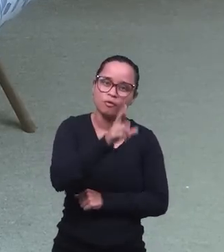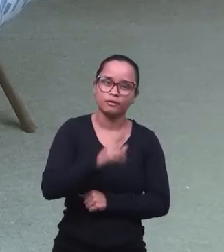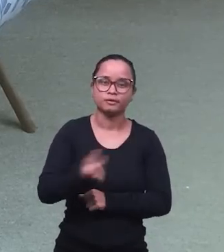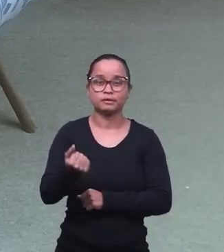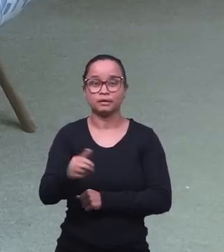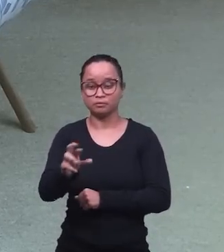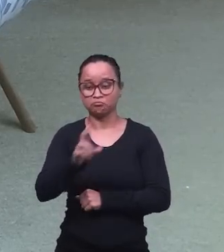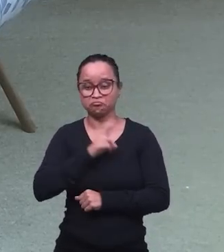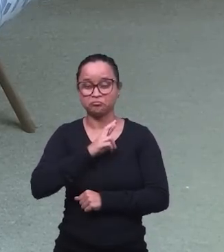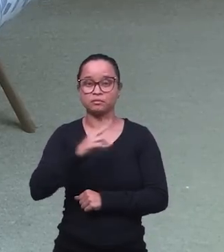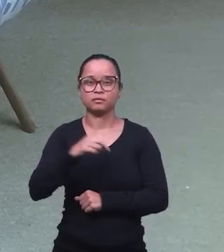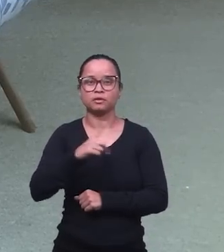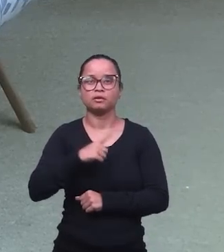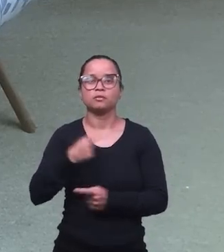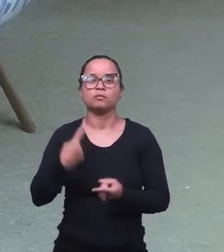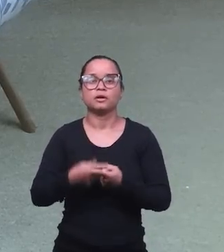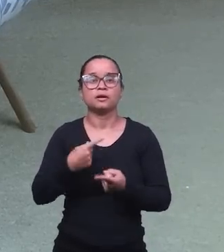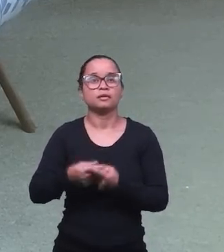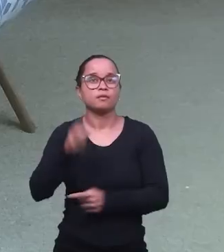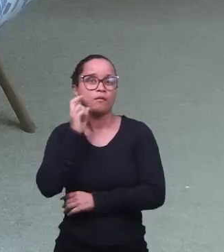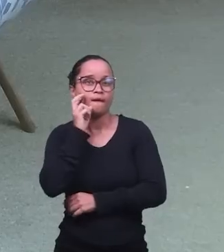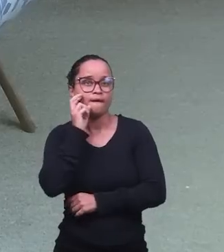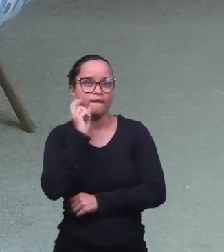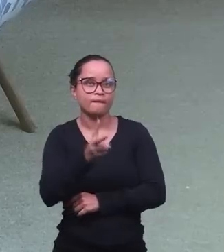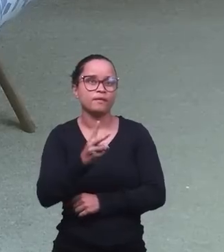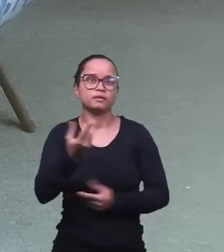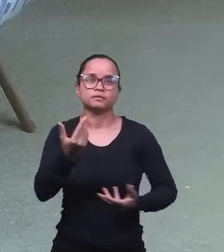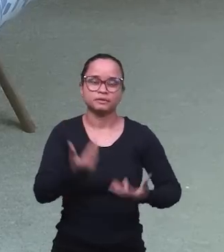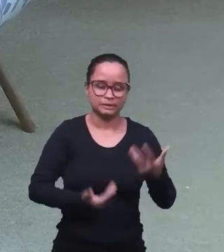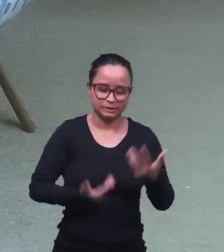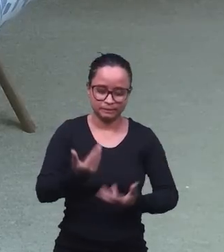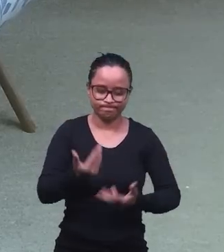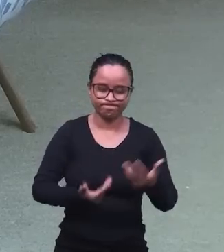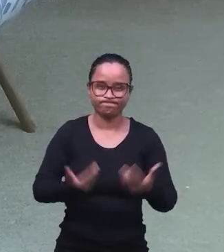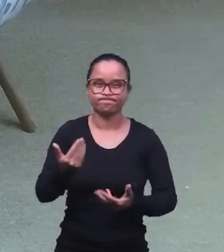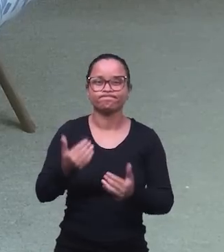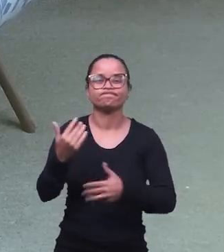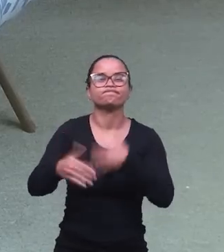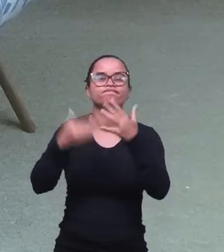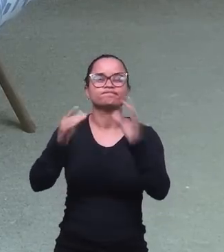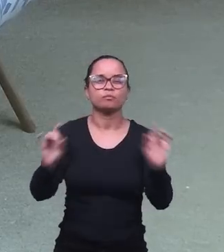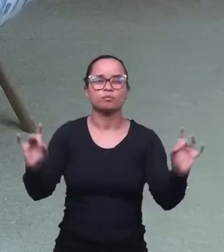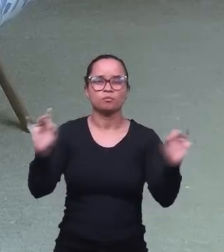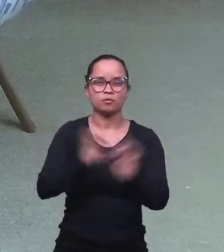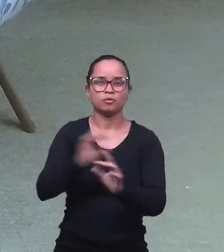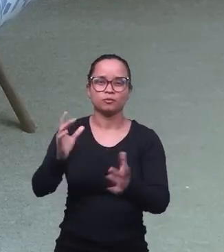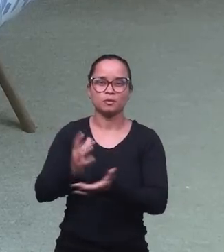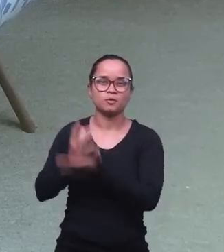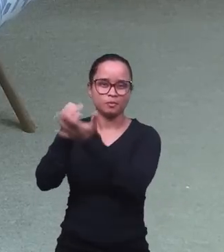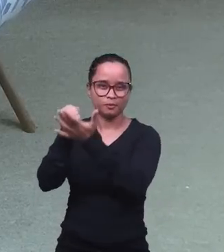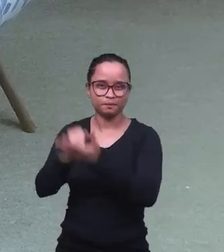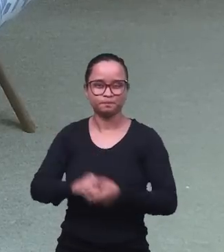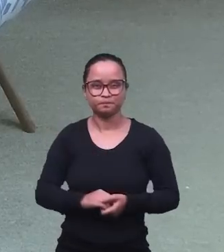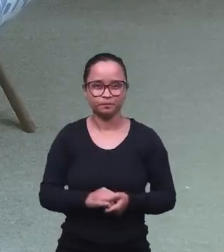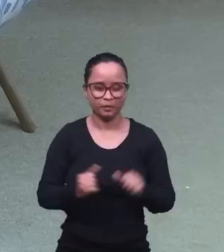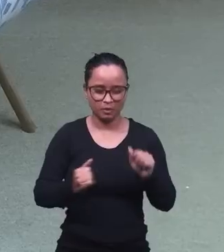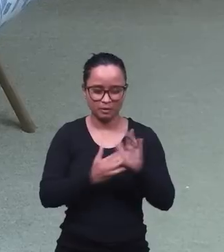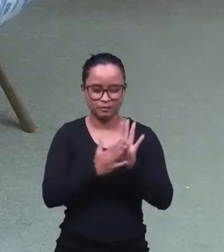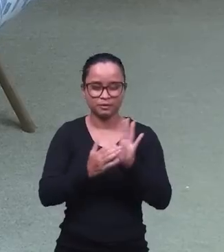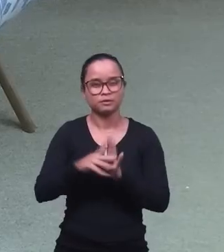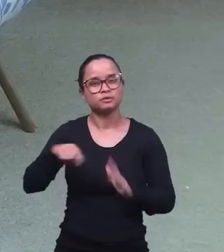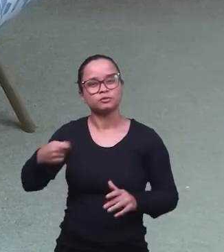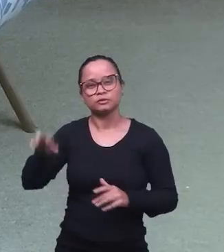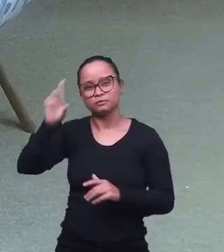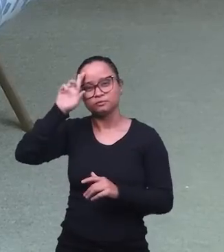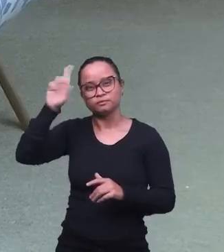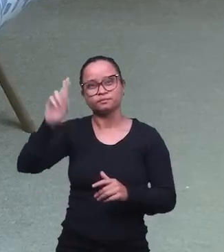respostas que recebemos, porque estamos vendo realmente uma igreja amadurecida, né? Preparada para o arrebatamento. Glória a Jesus. Louvado